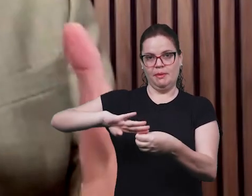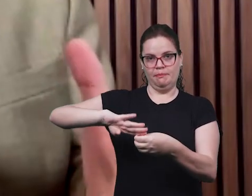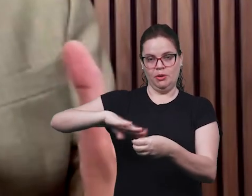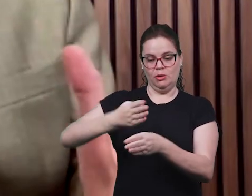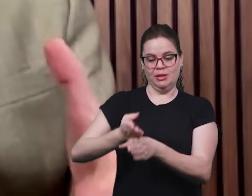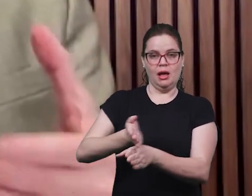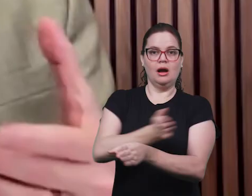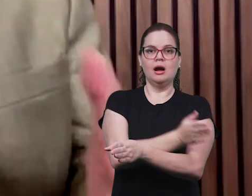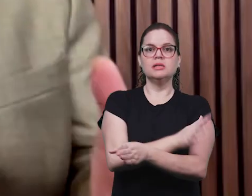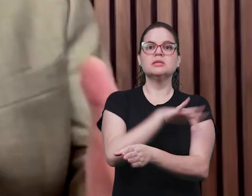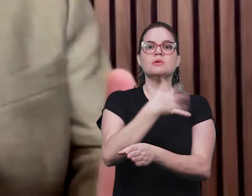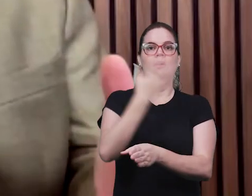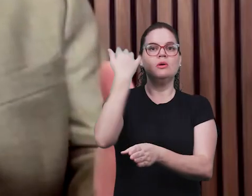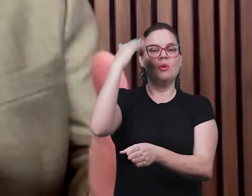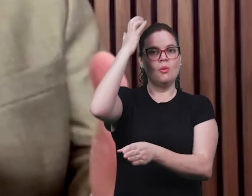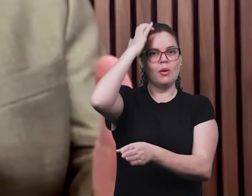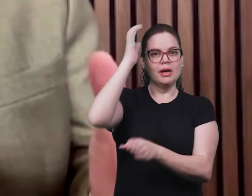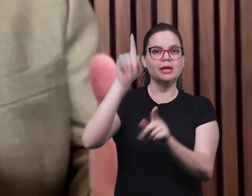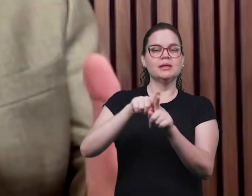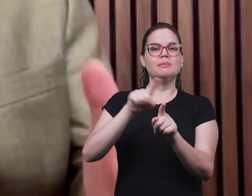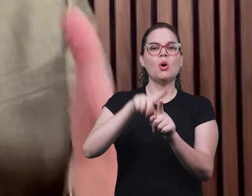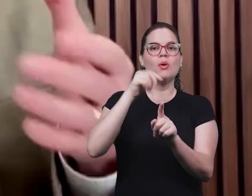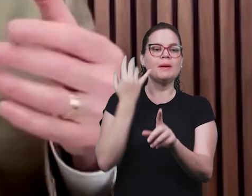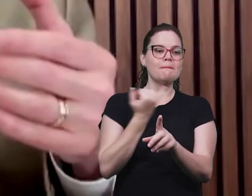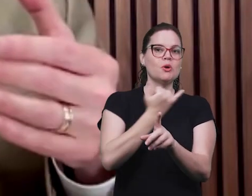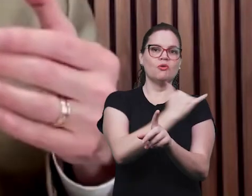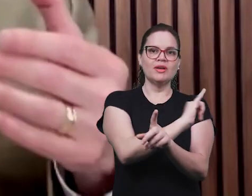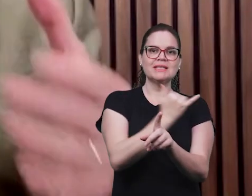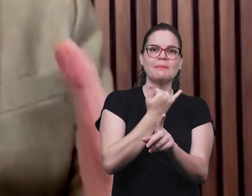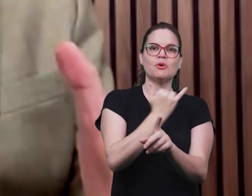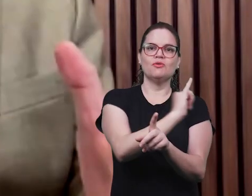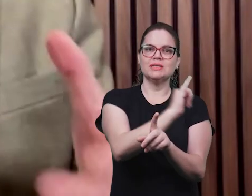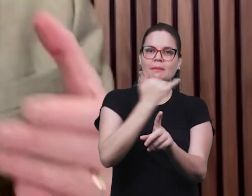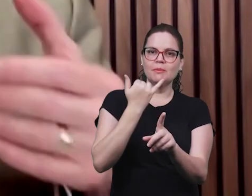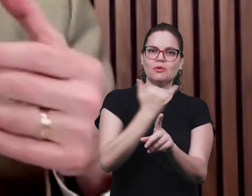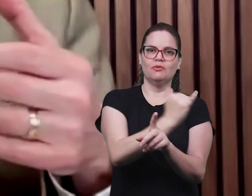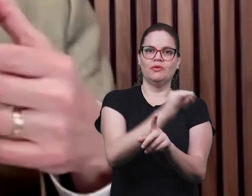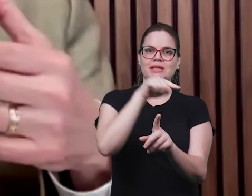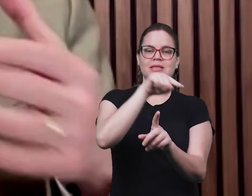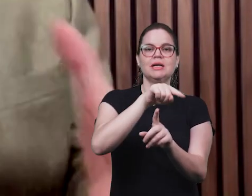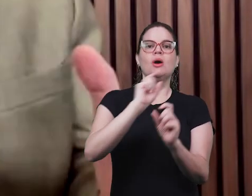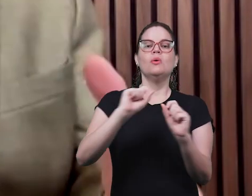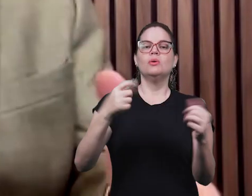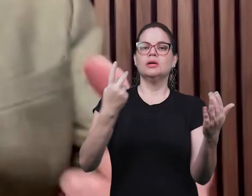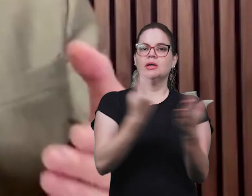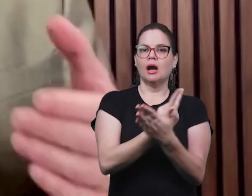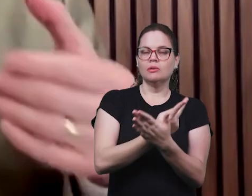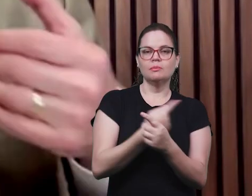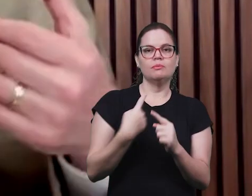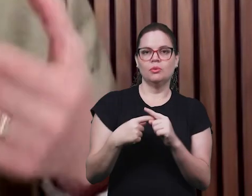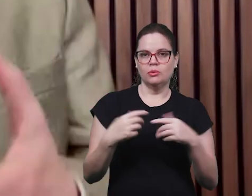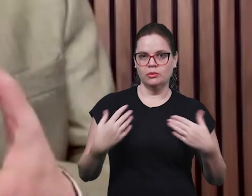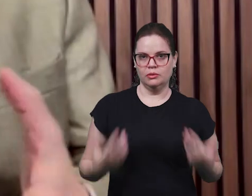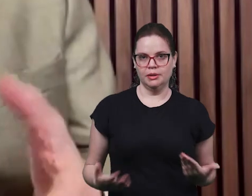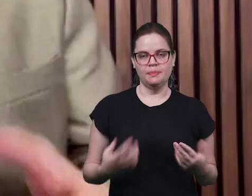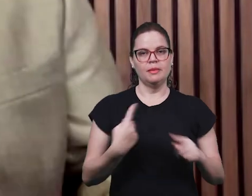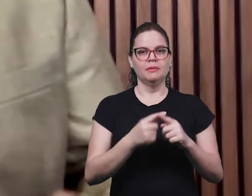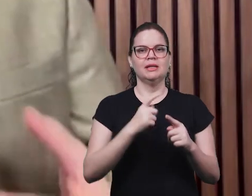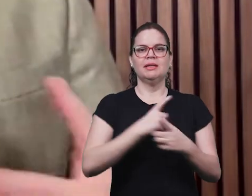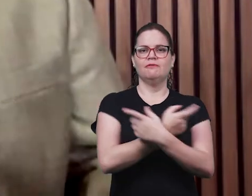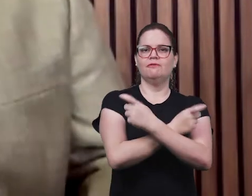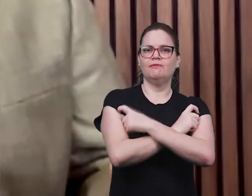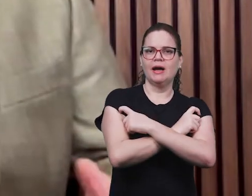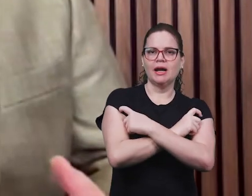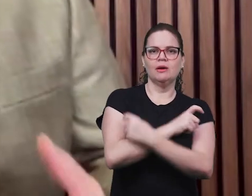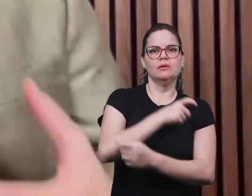motivo profético por que tudo isso aconteceu, né? Tanto o domínio de Faraó, quanto depois o